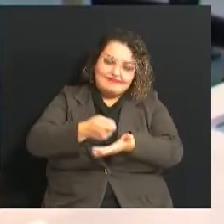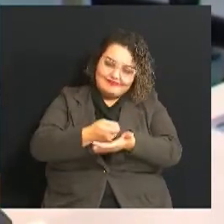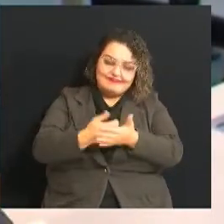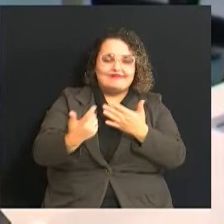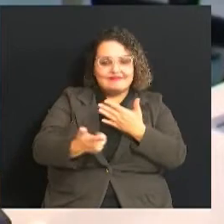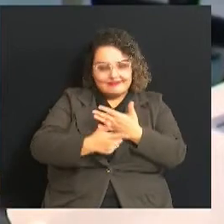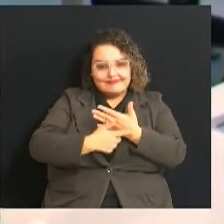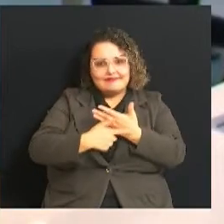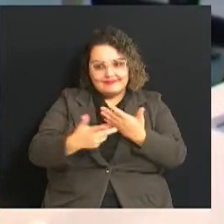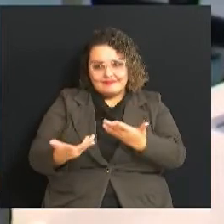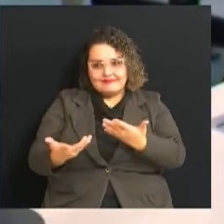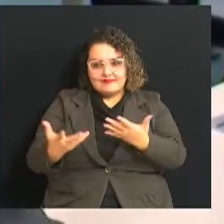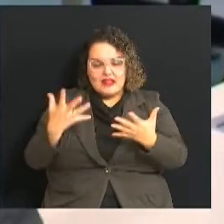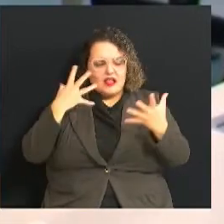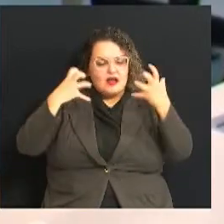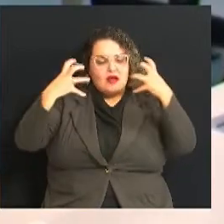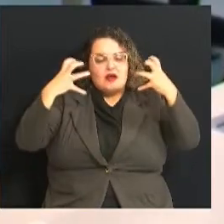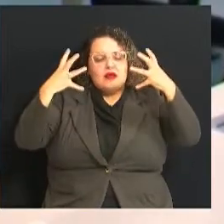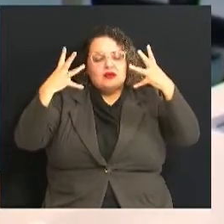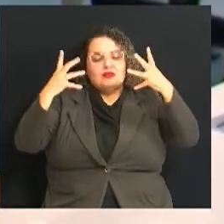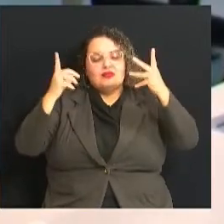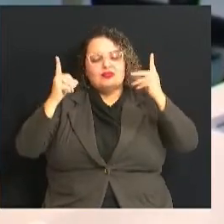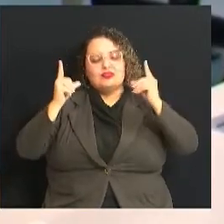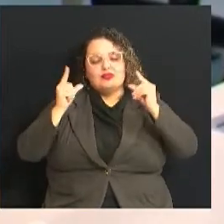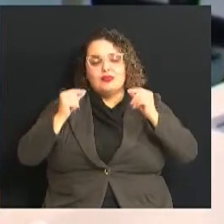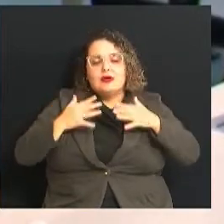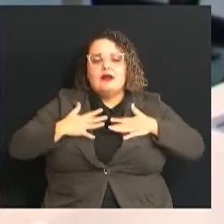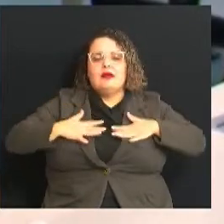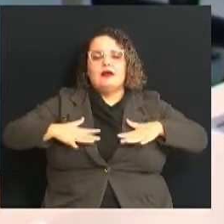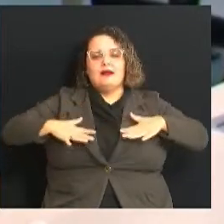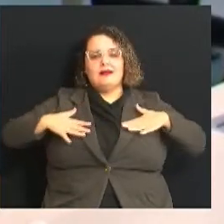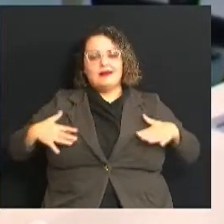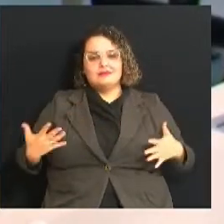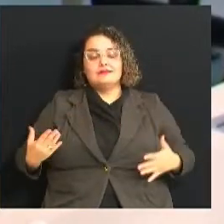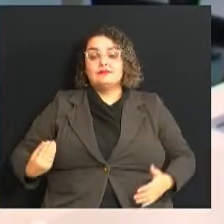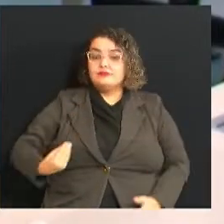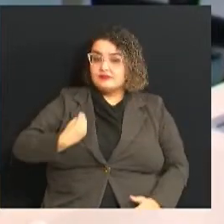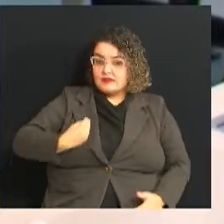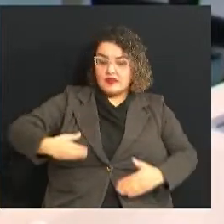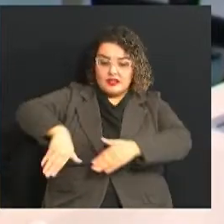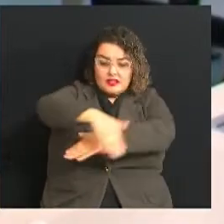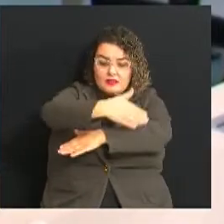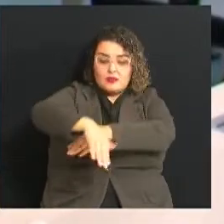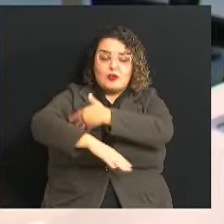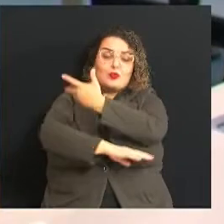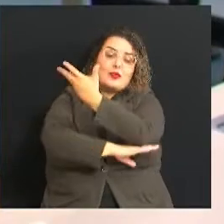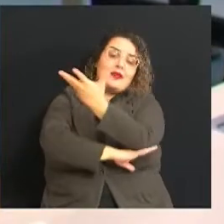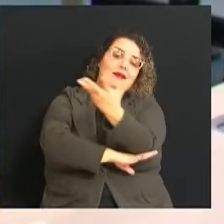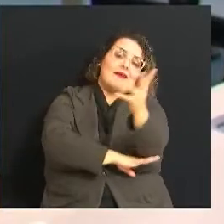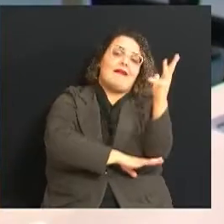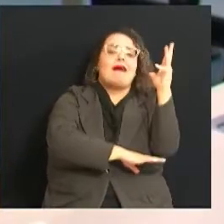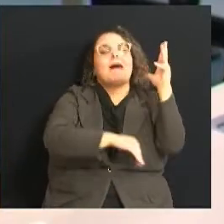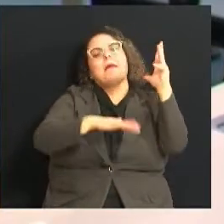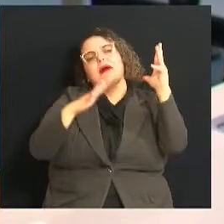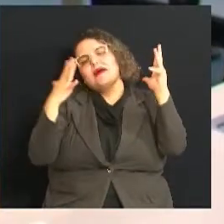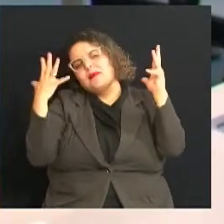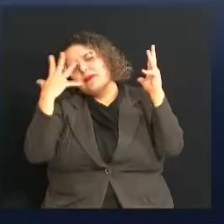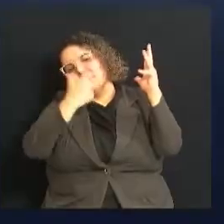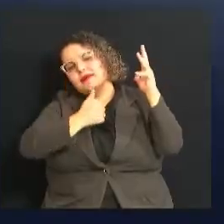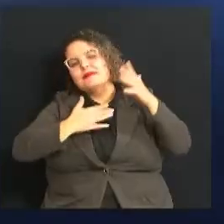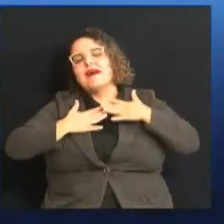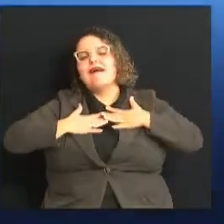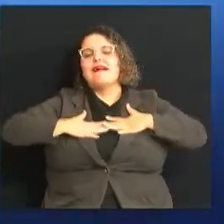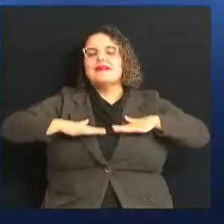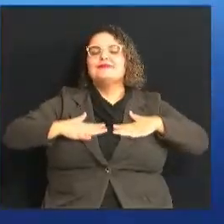de desestressar, dar uma relaxada. E você viver numa rua com árvores, ela vai ser mais bonita, vai ser mais